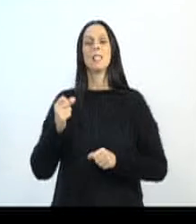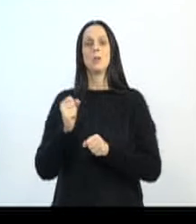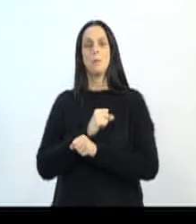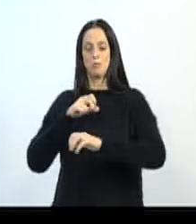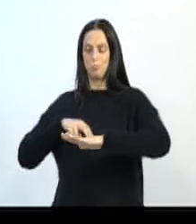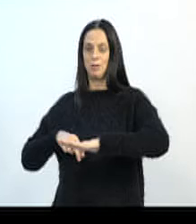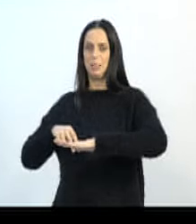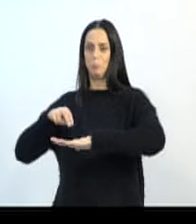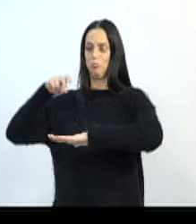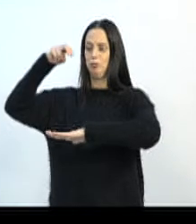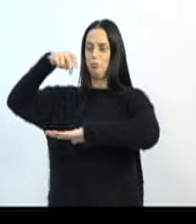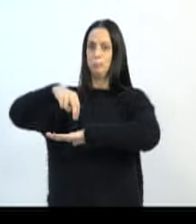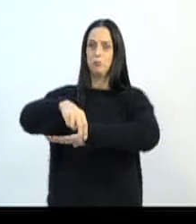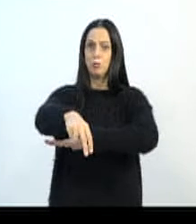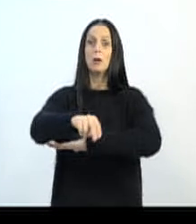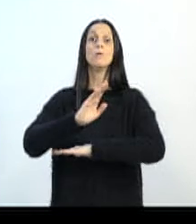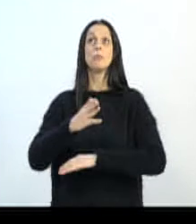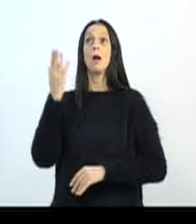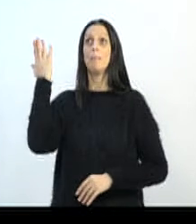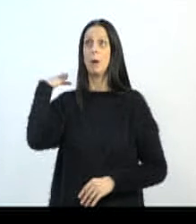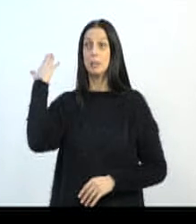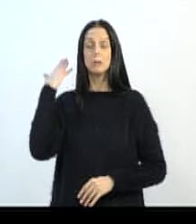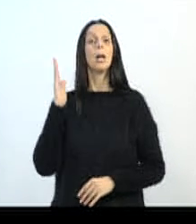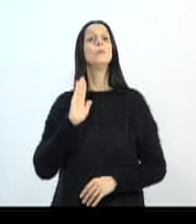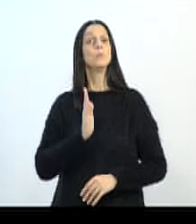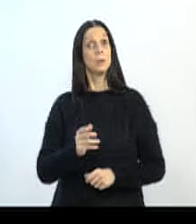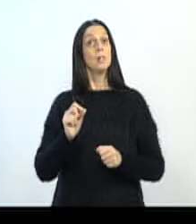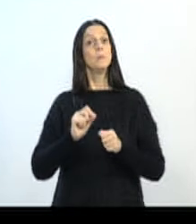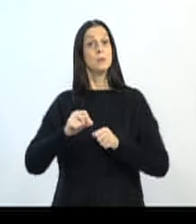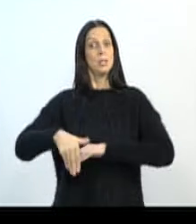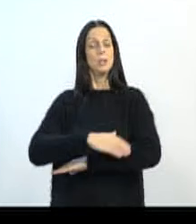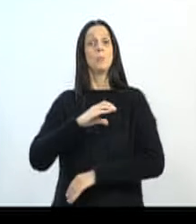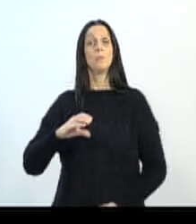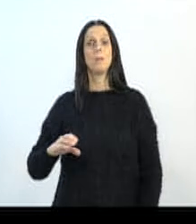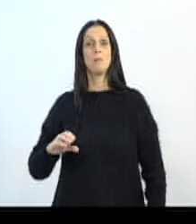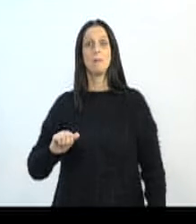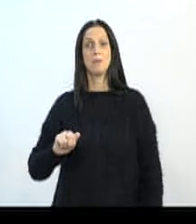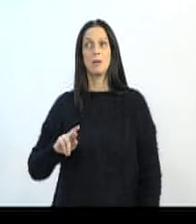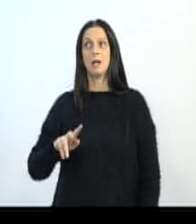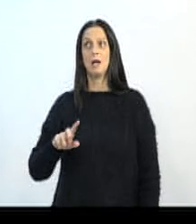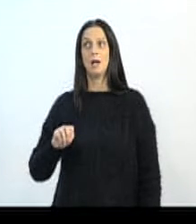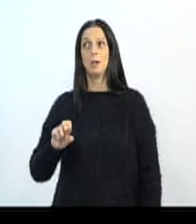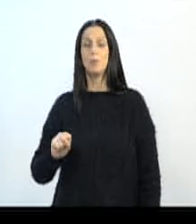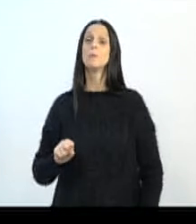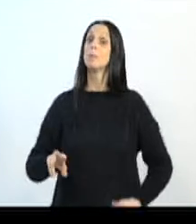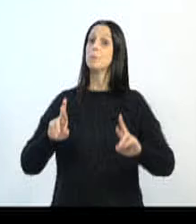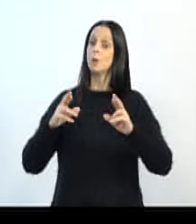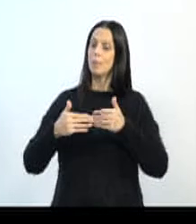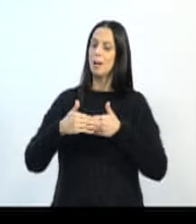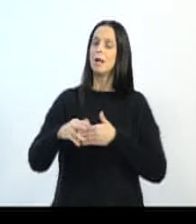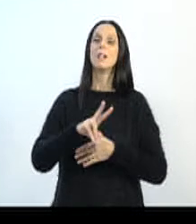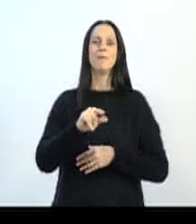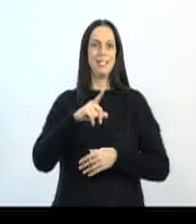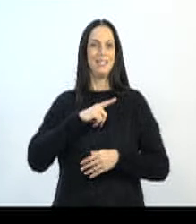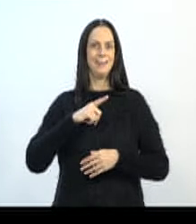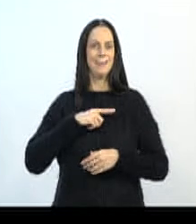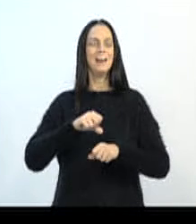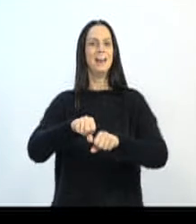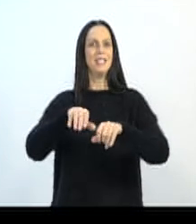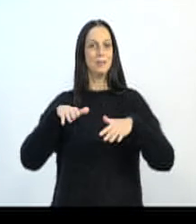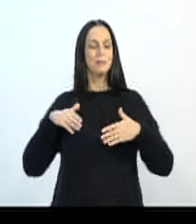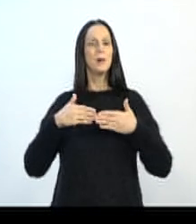As idênticas duas foram colocadas na Carlos Krieger. A gente espera que agora, com uma audiência pública que vai acontecer ali